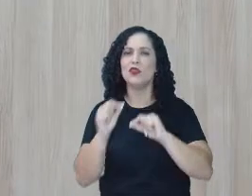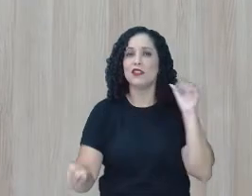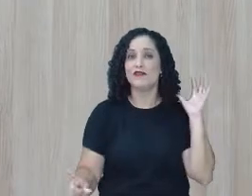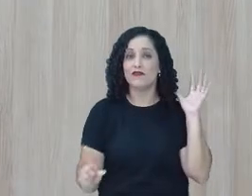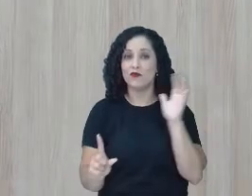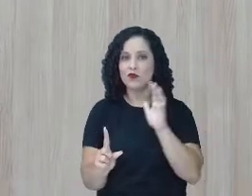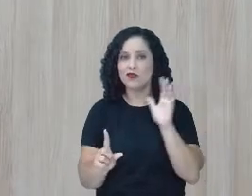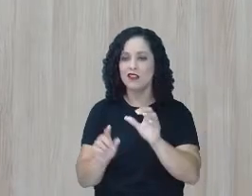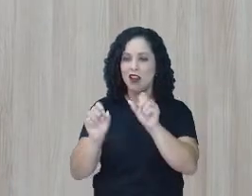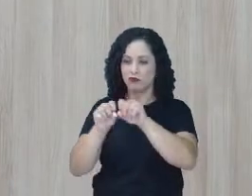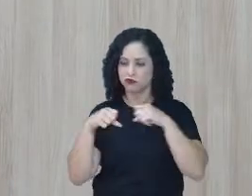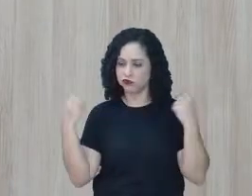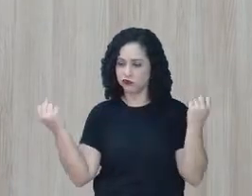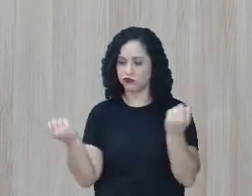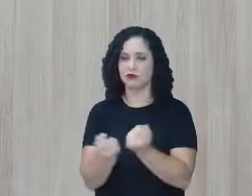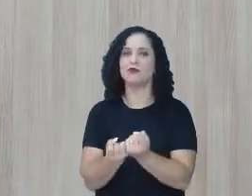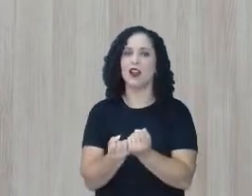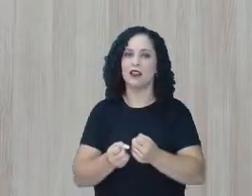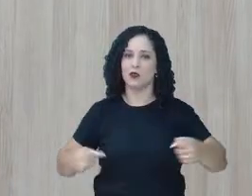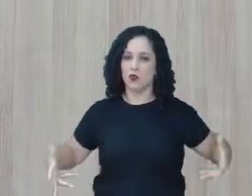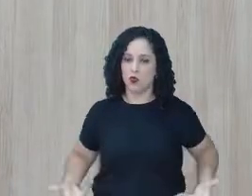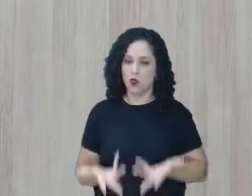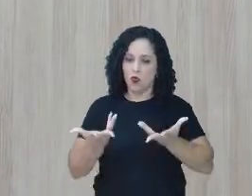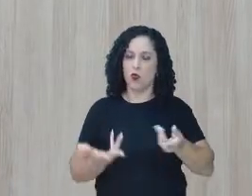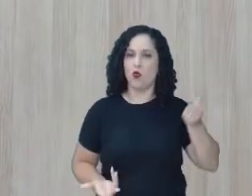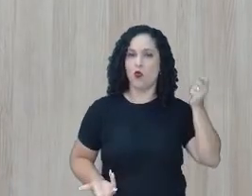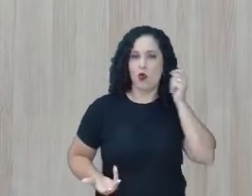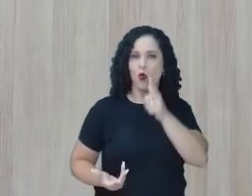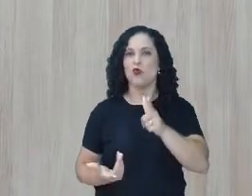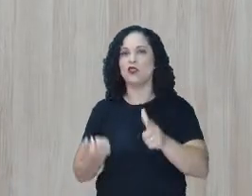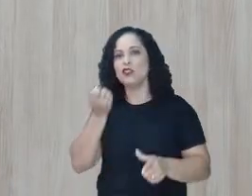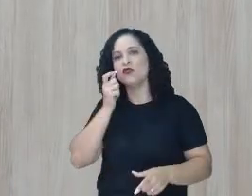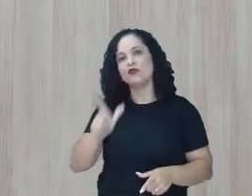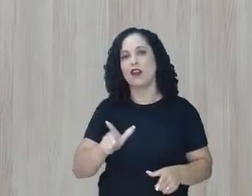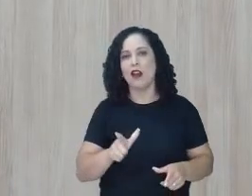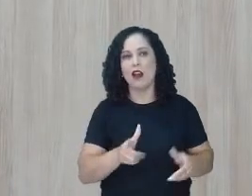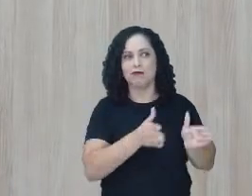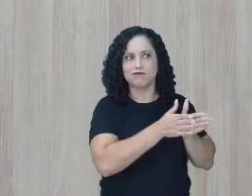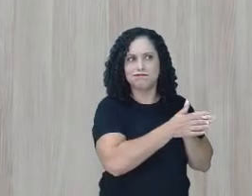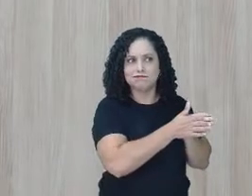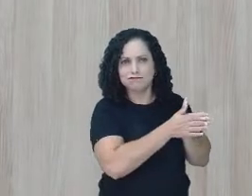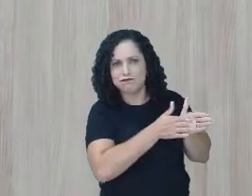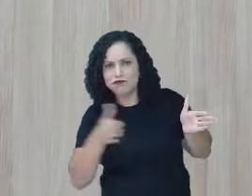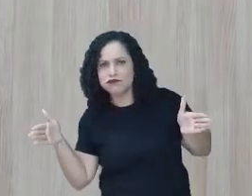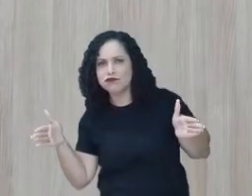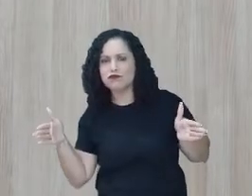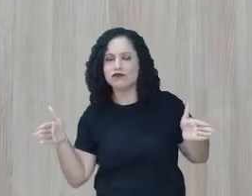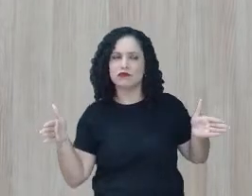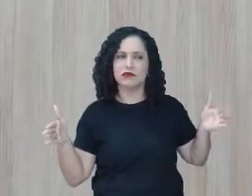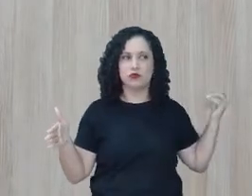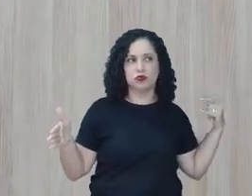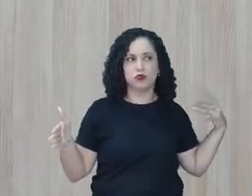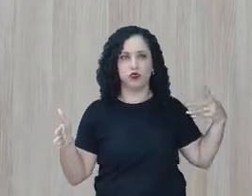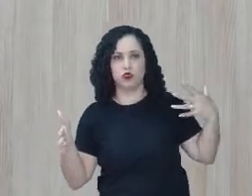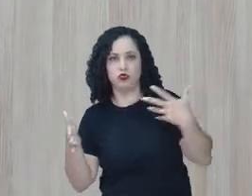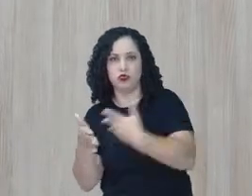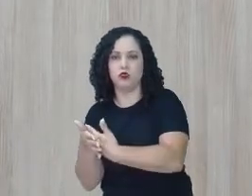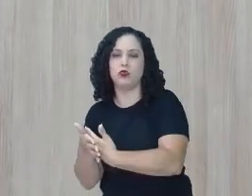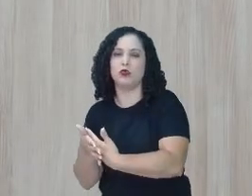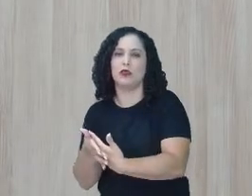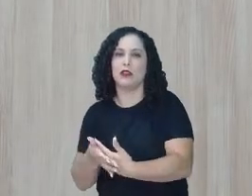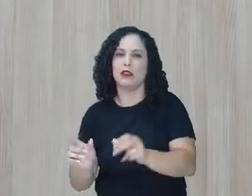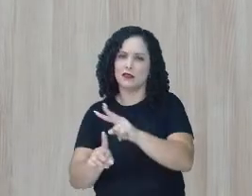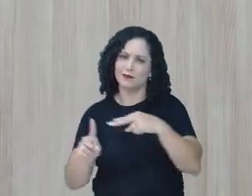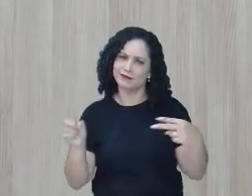né, foram obtidos, foram de fato conquistados até hoje. Né? Então, é dentro dessa perspectiva que nós